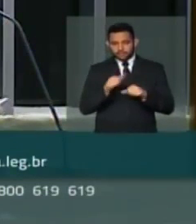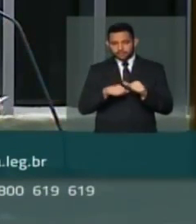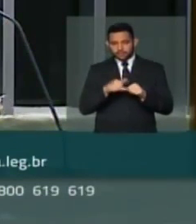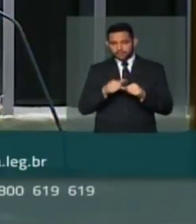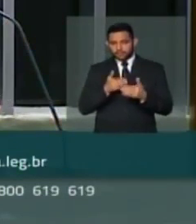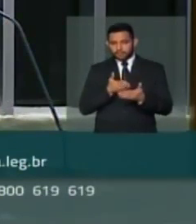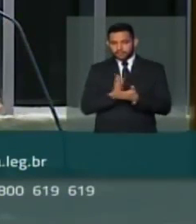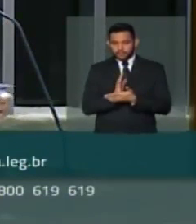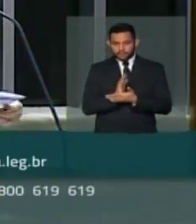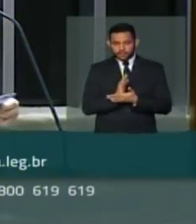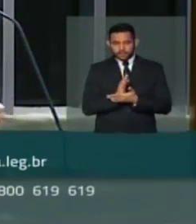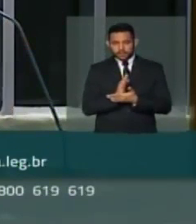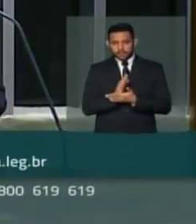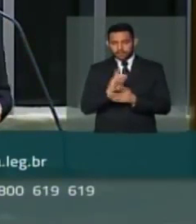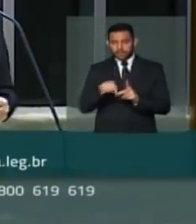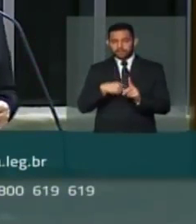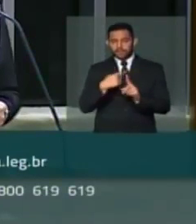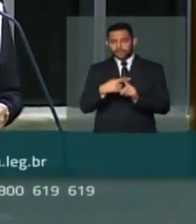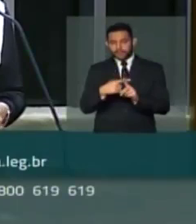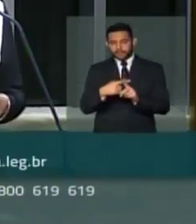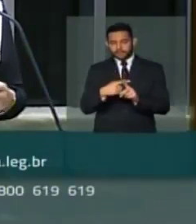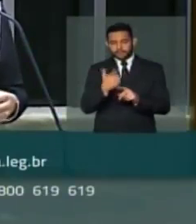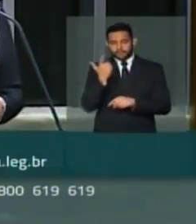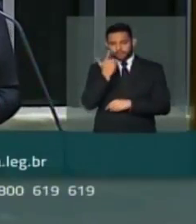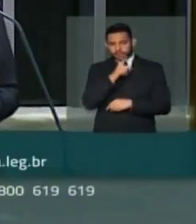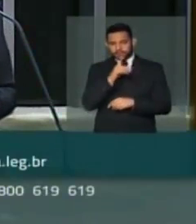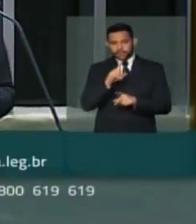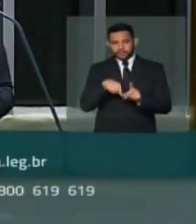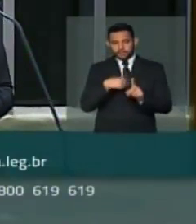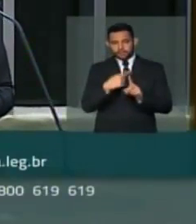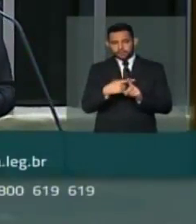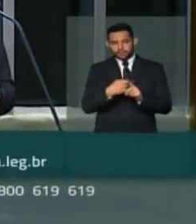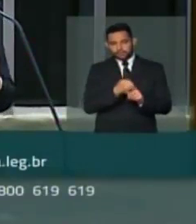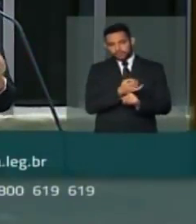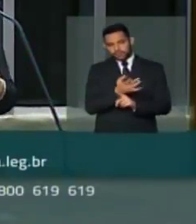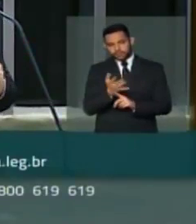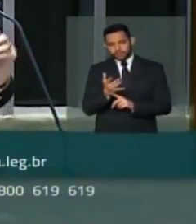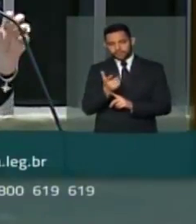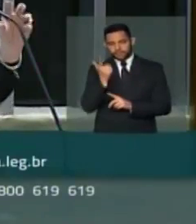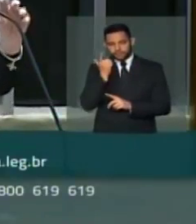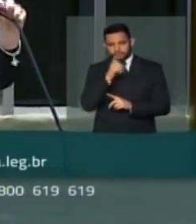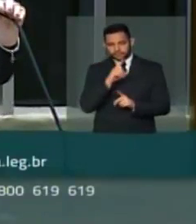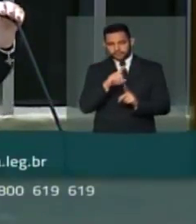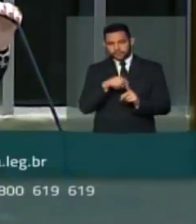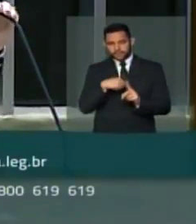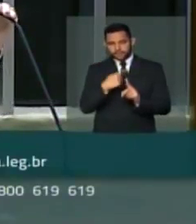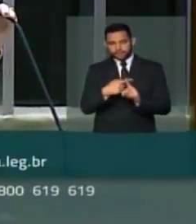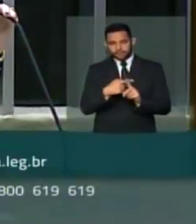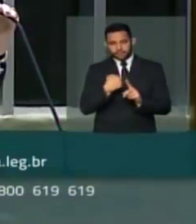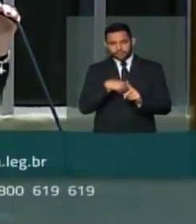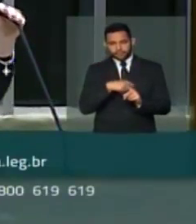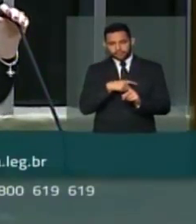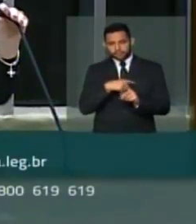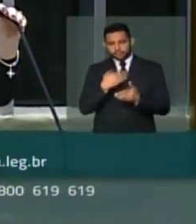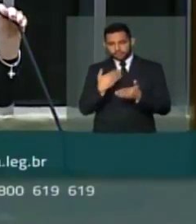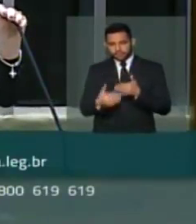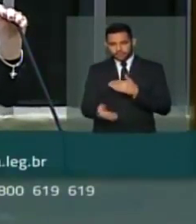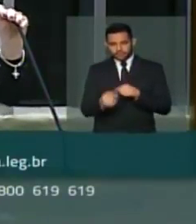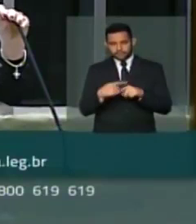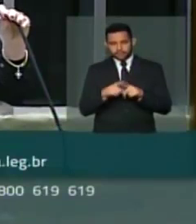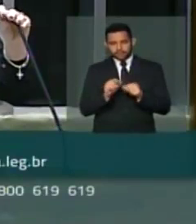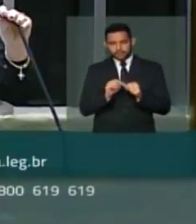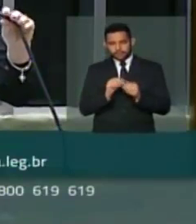foi aprovada e a maioria vence, e a maioria em muitos itens foi vencedora e nós fomos derrotados, mas